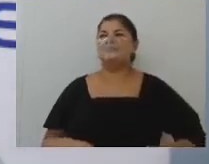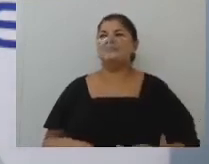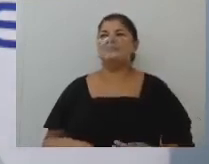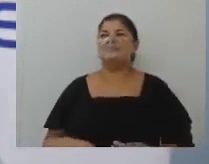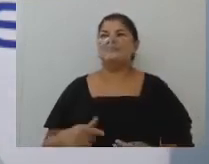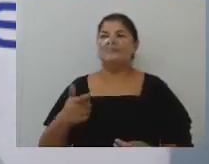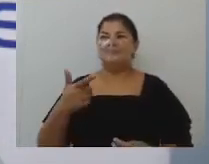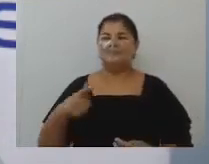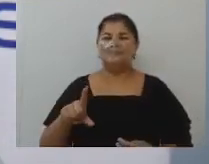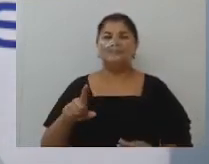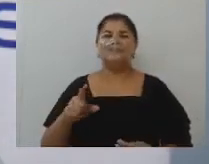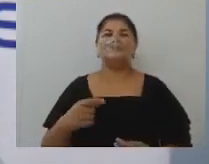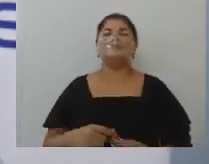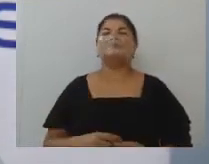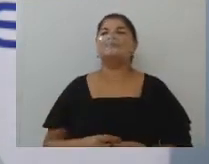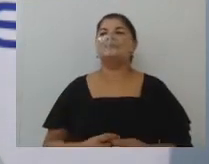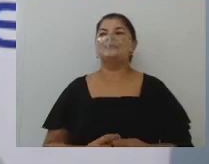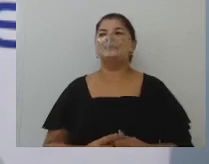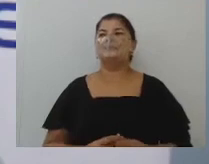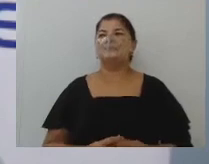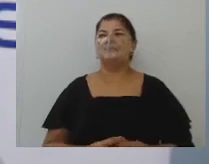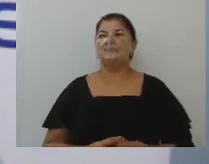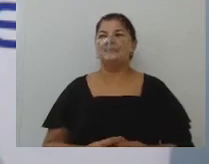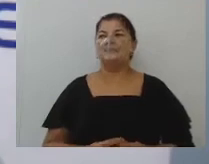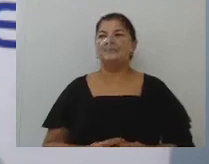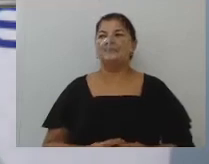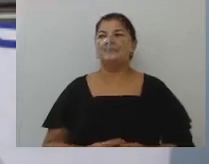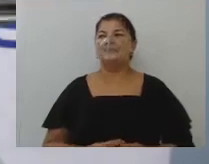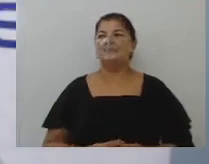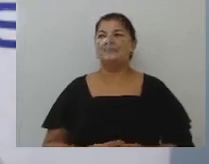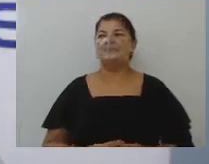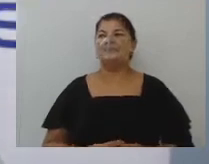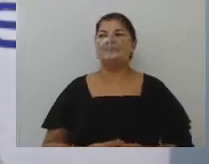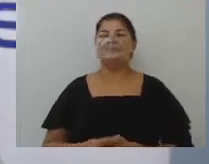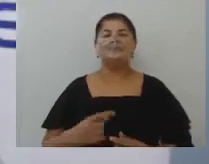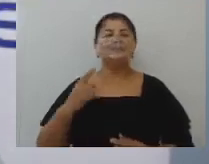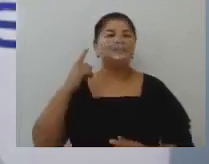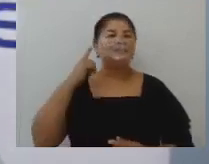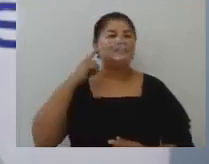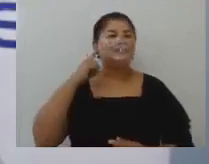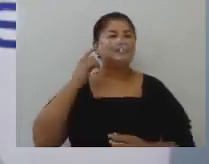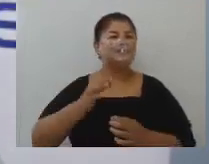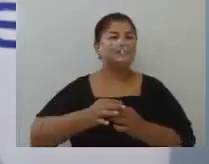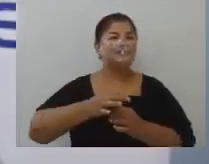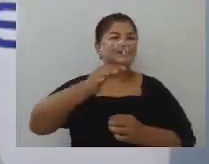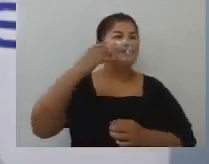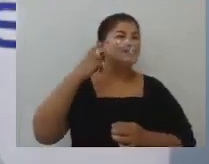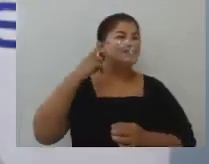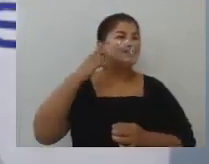Olha aí. Aquecer de novo. De novo.